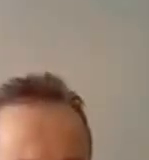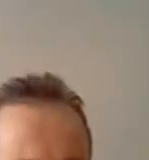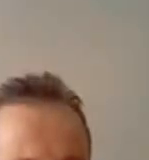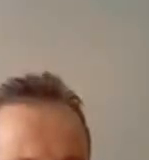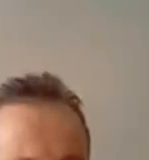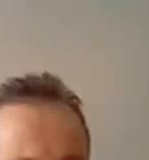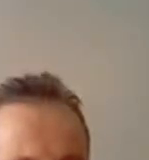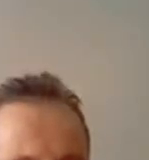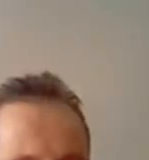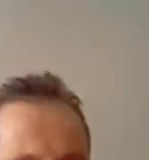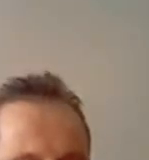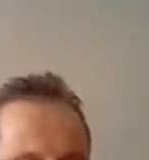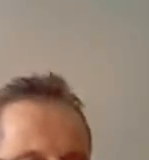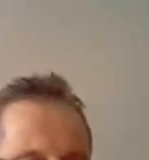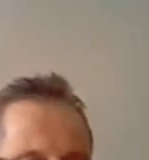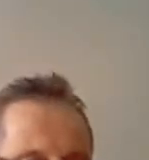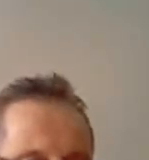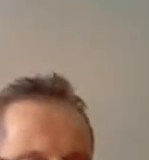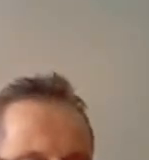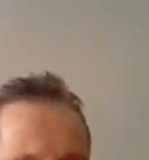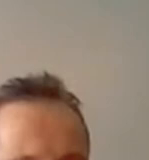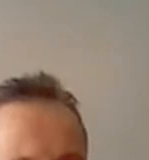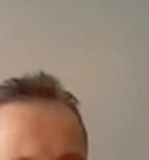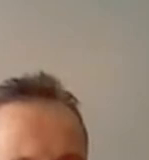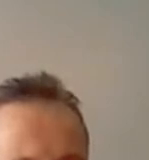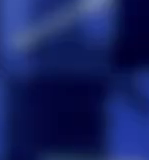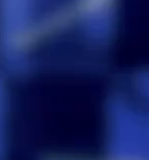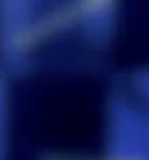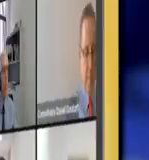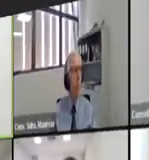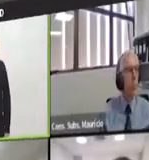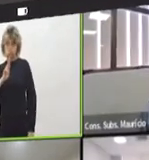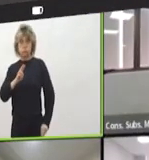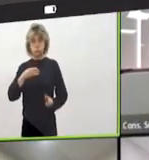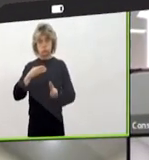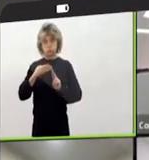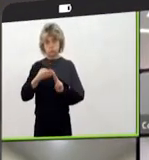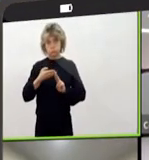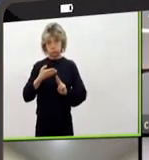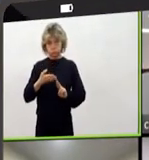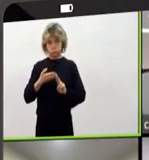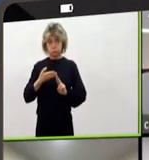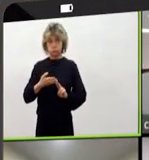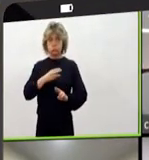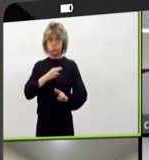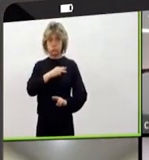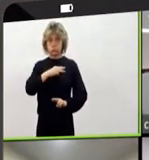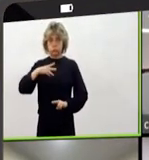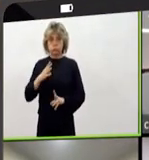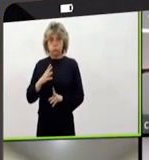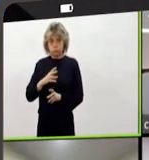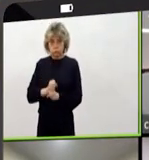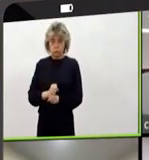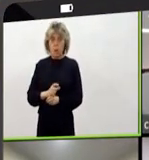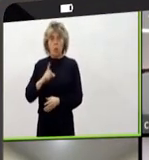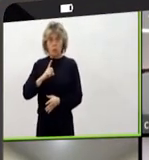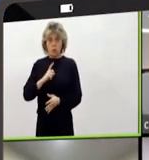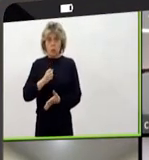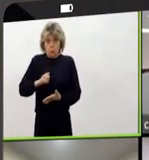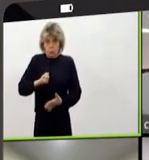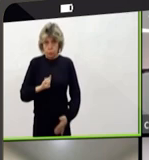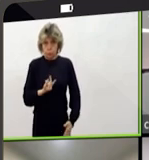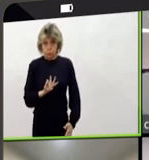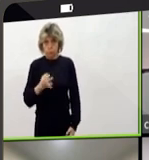sessão conduzida pelo vice-presidente, o conselheiro Daniel Goulart, a primeira Câmara do Tribunal de Contas dos Municípios do Estado de Goiás